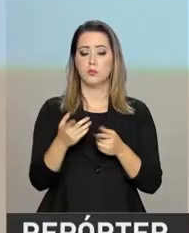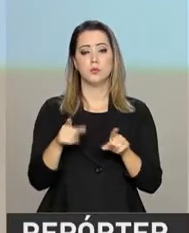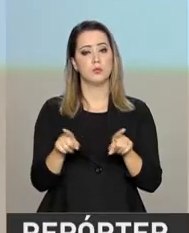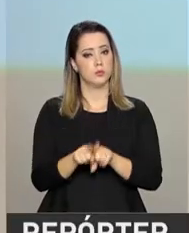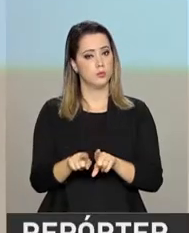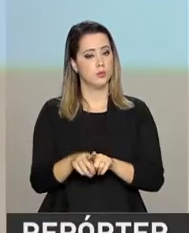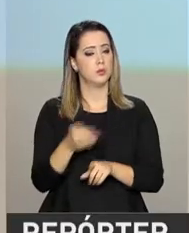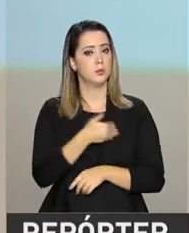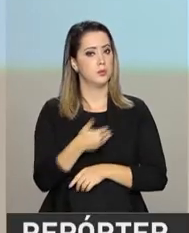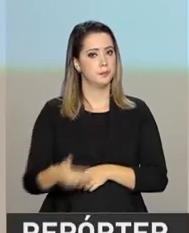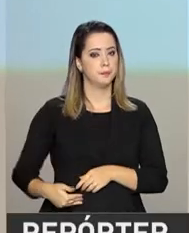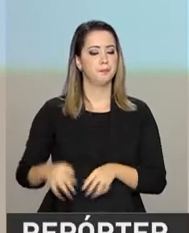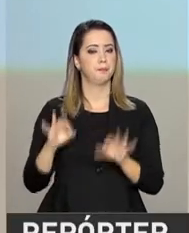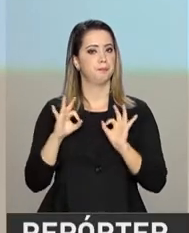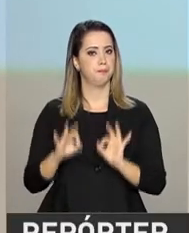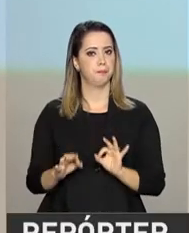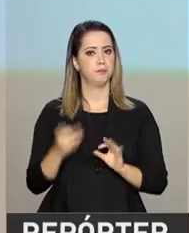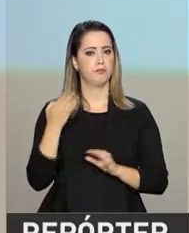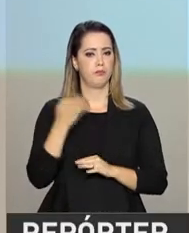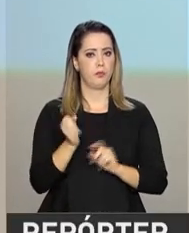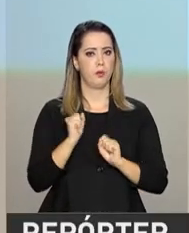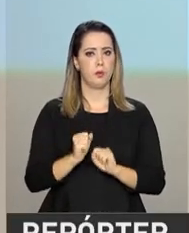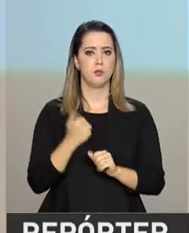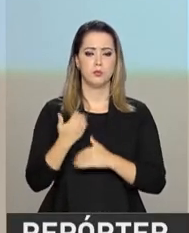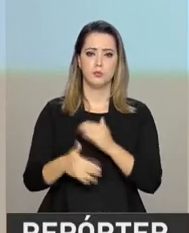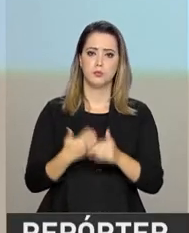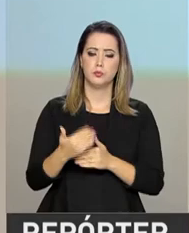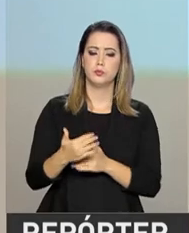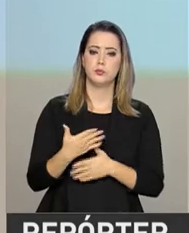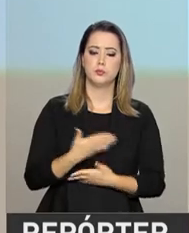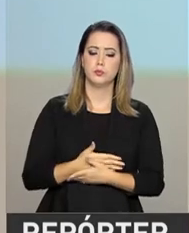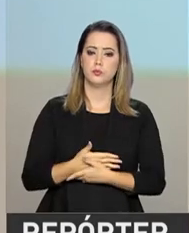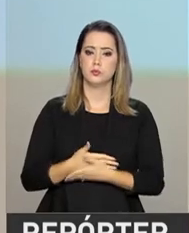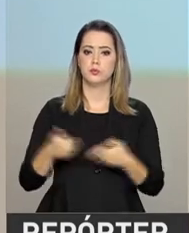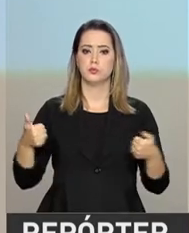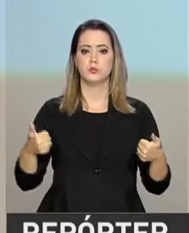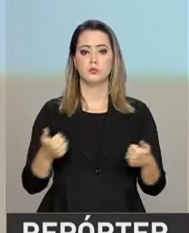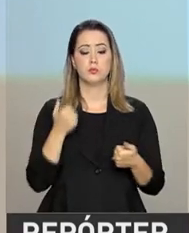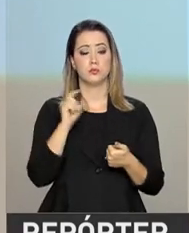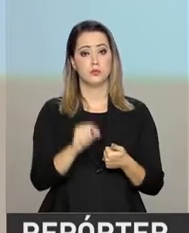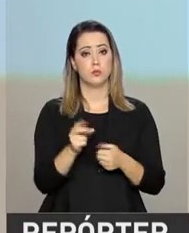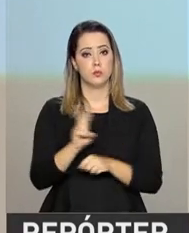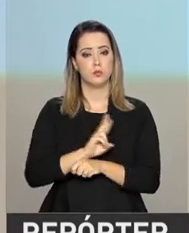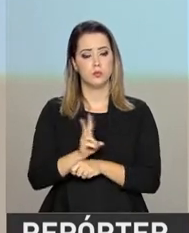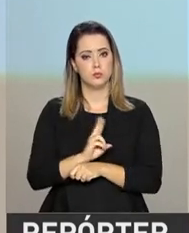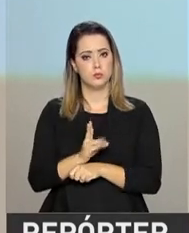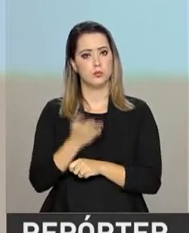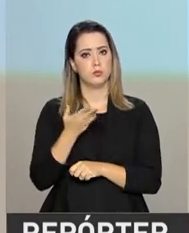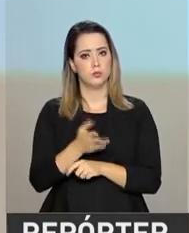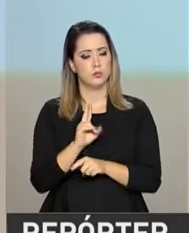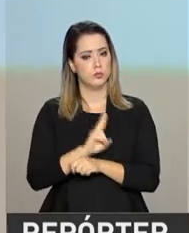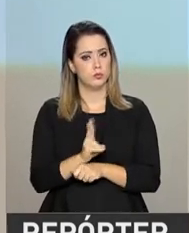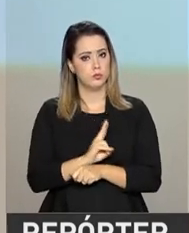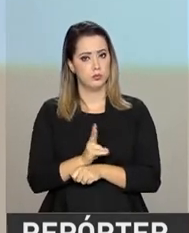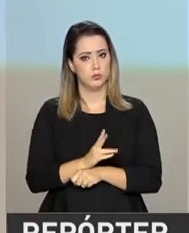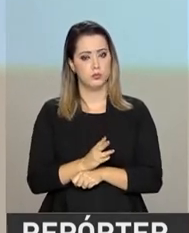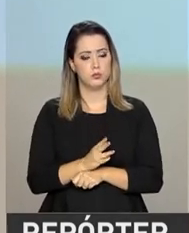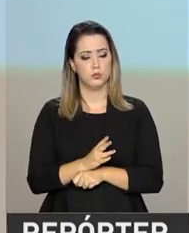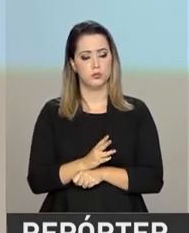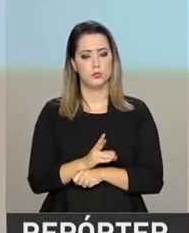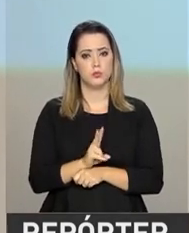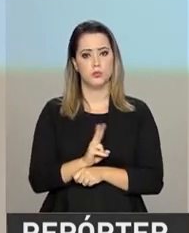e para o governo com certeza ele passa a poder alocar melhora só a massa de fiscalização se o quadro de fiscalização